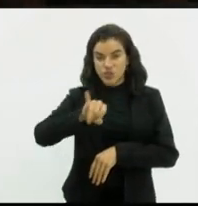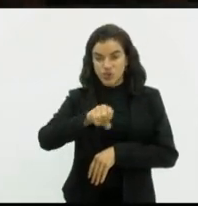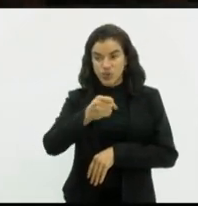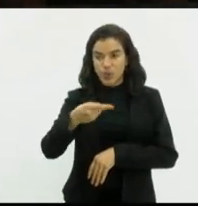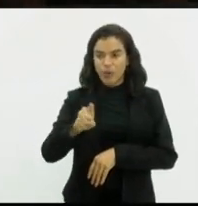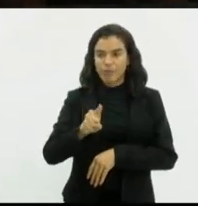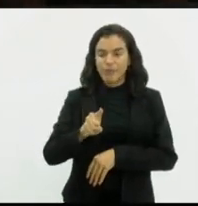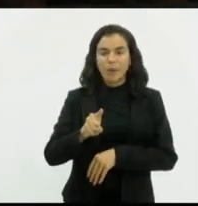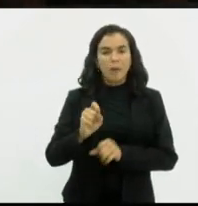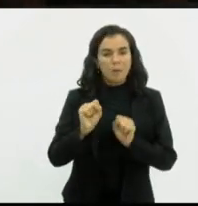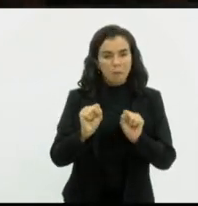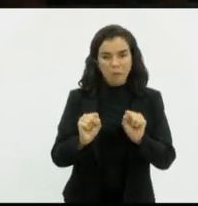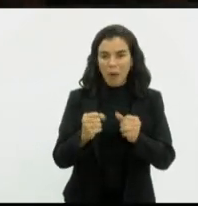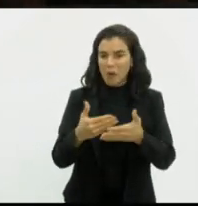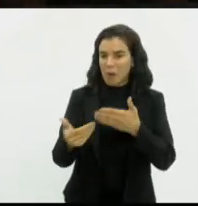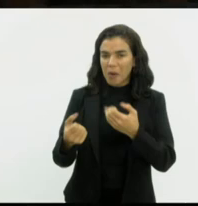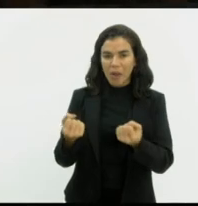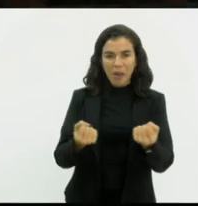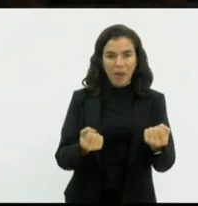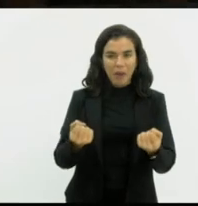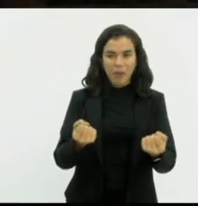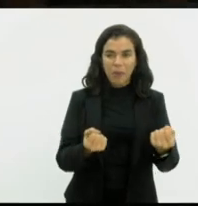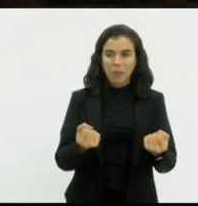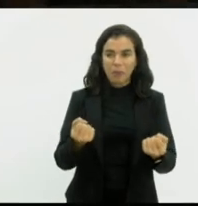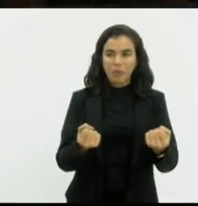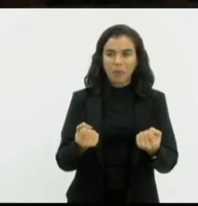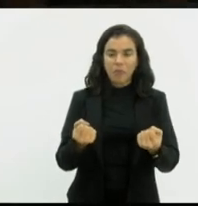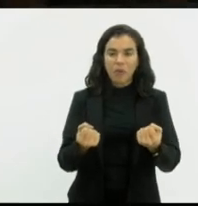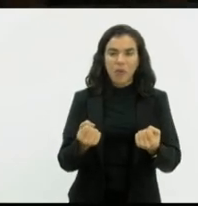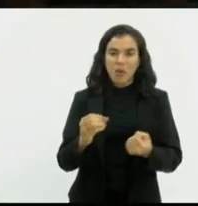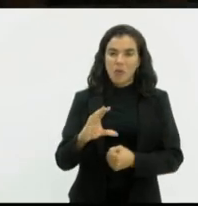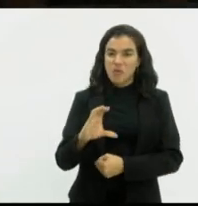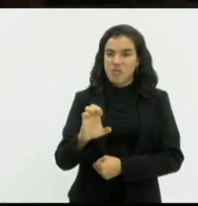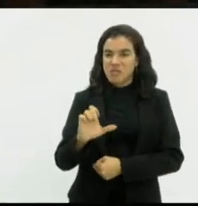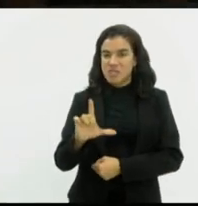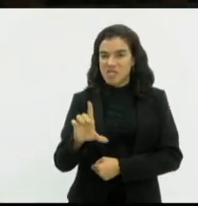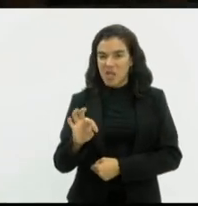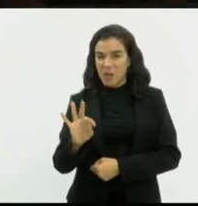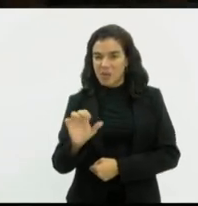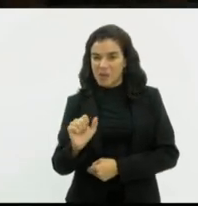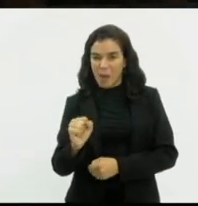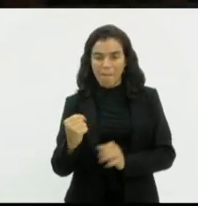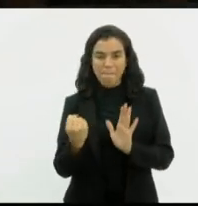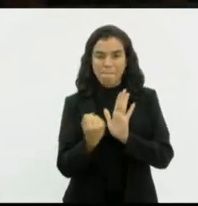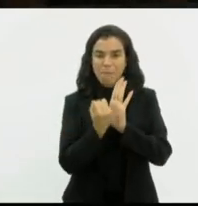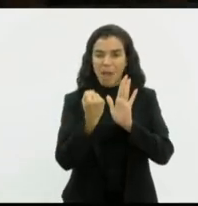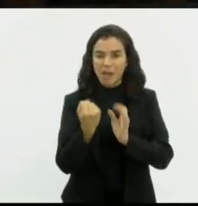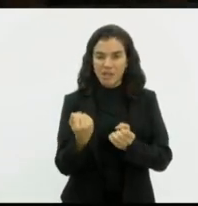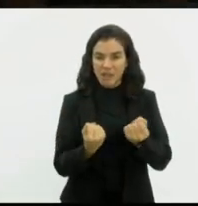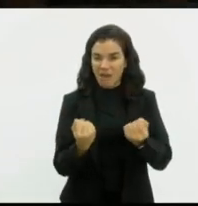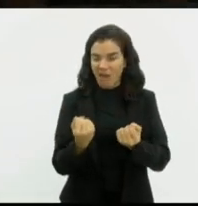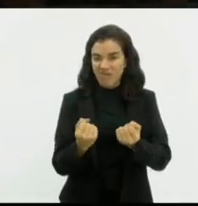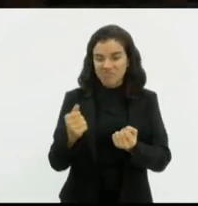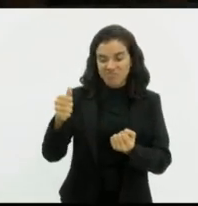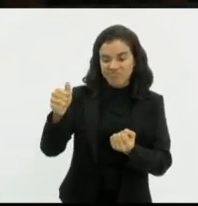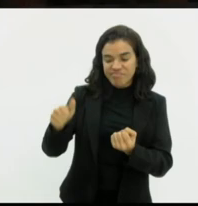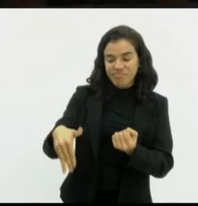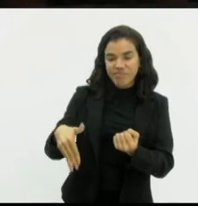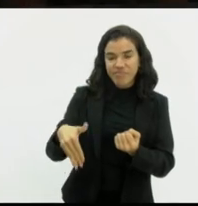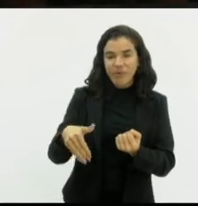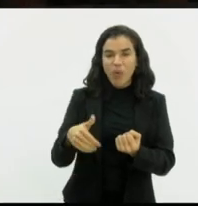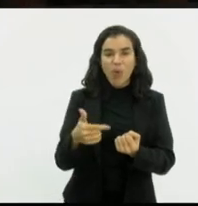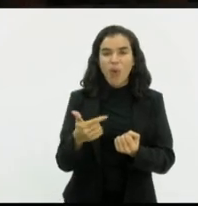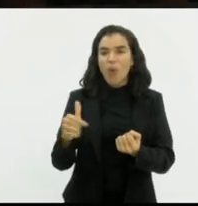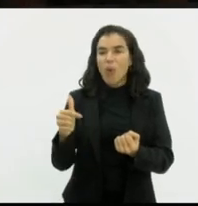Mas pode ir com qualquer carro, hein? Pode ser um Celta bem furrequinha, pode ser um